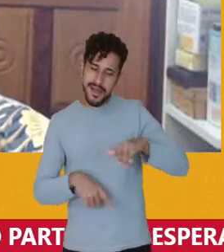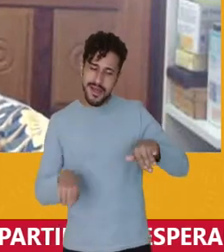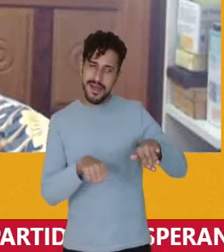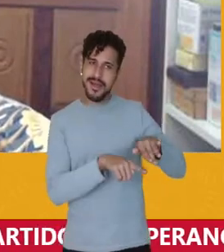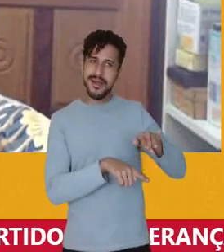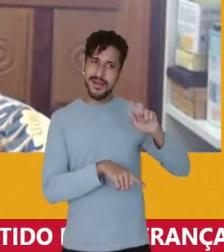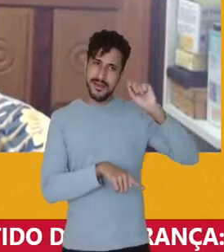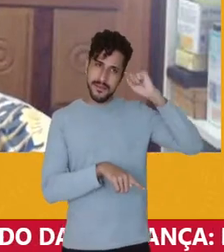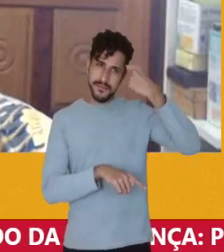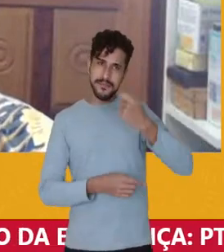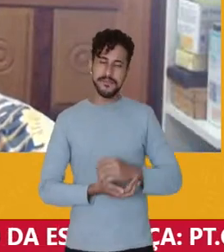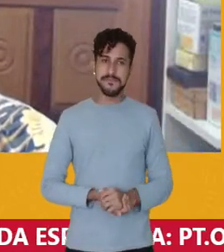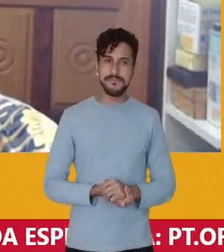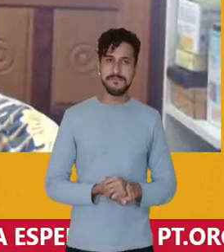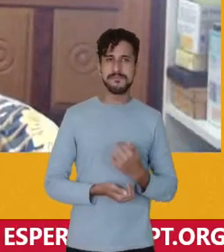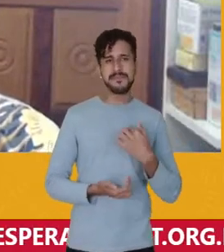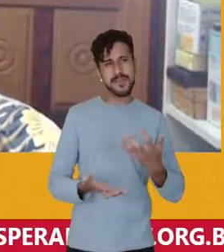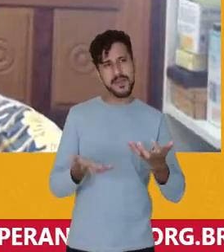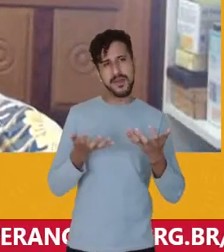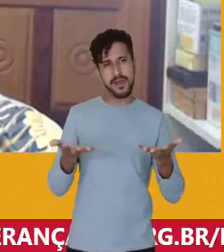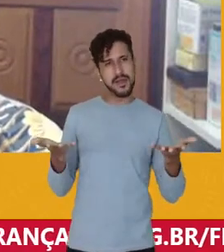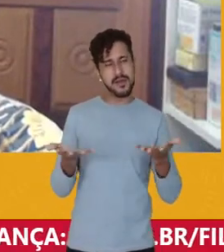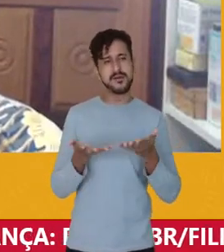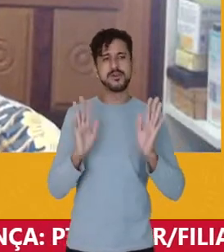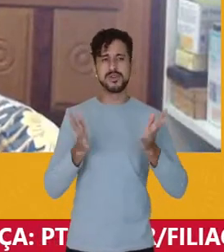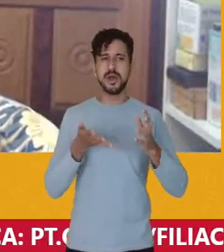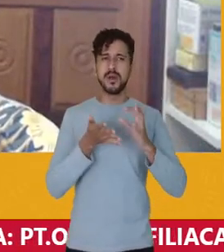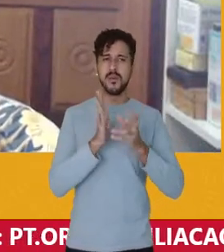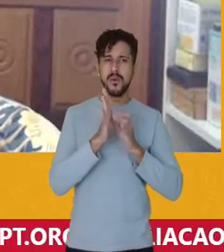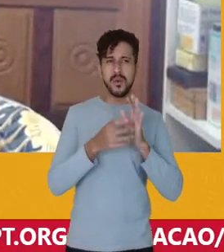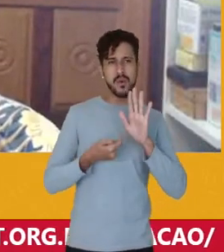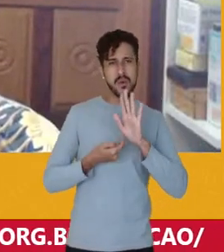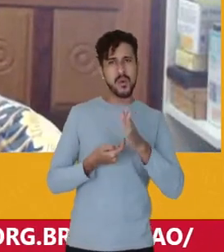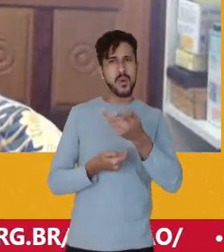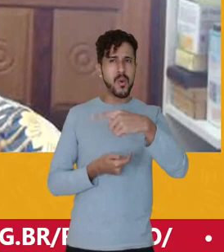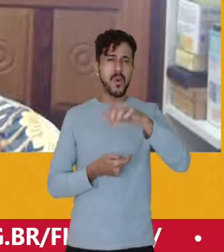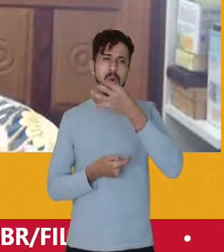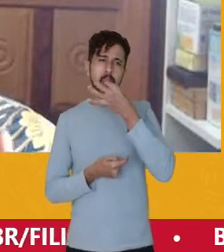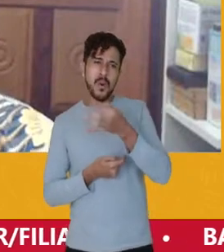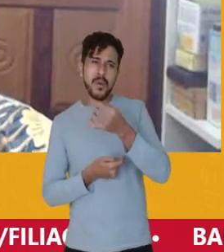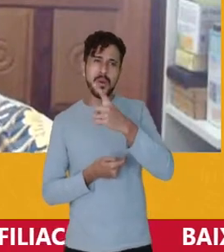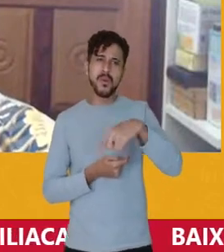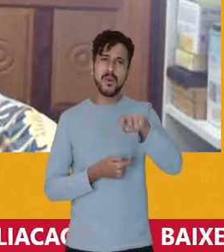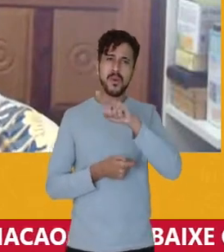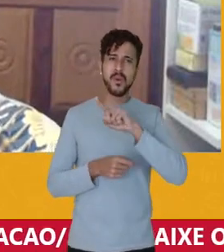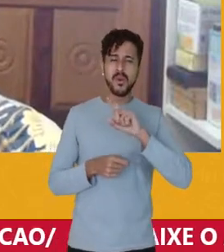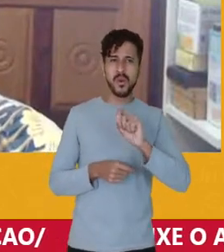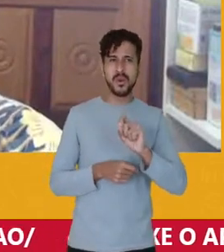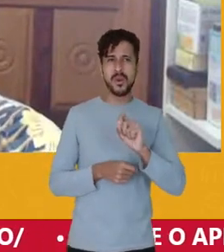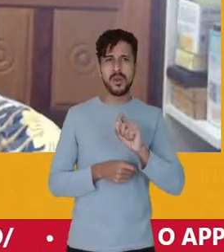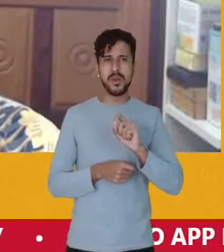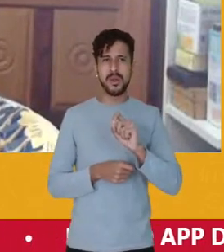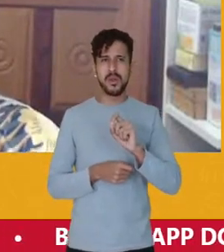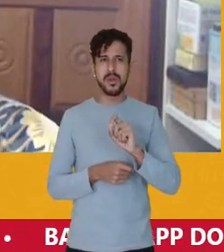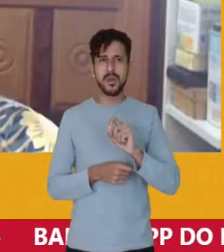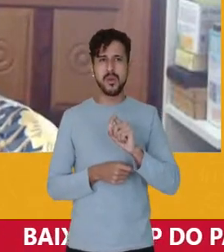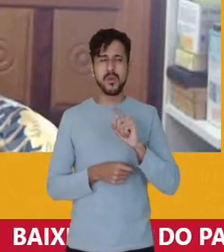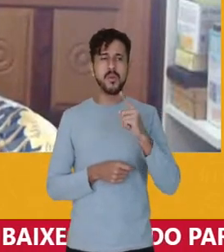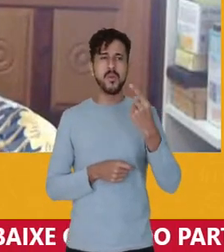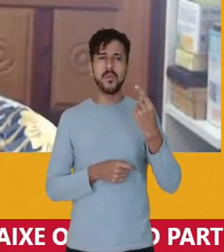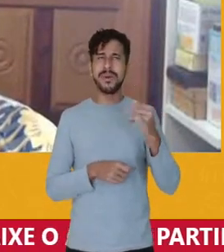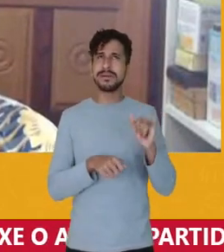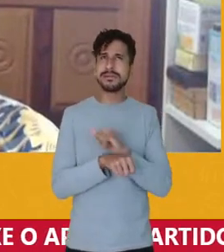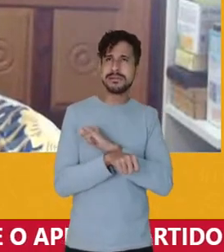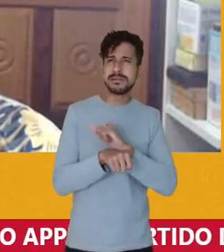pensando a infância negra. E eu queria, então, diante desse dado, que vocês comentassem para mim, pelo menos assim, uma ação que